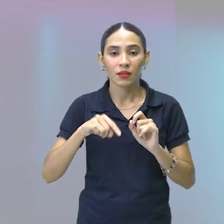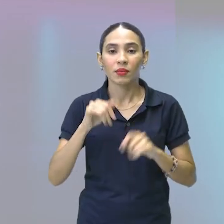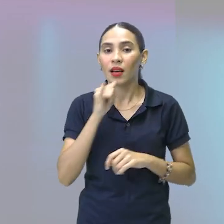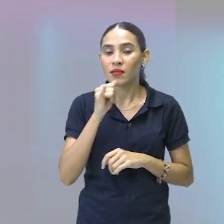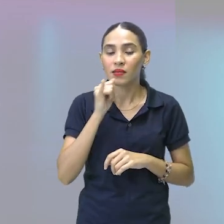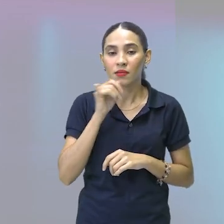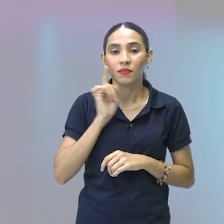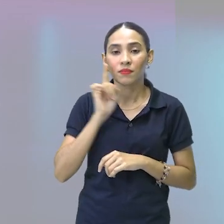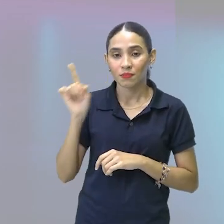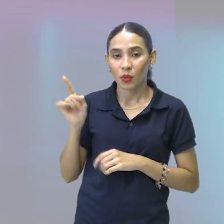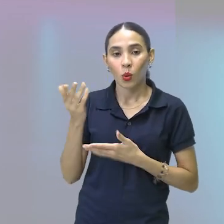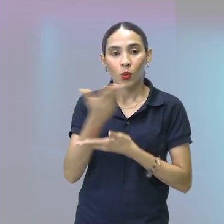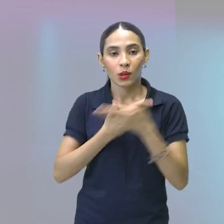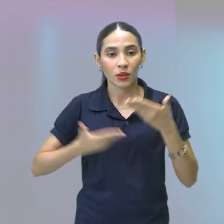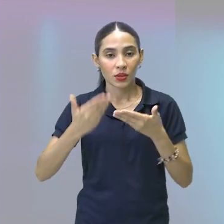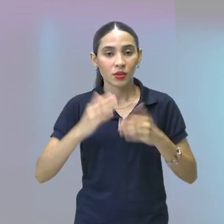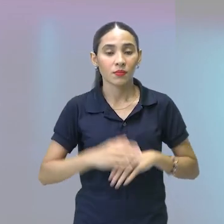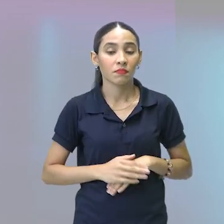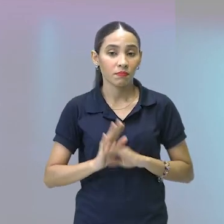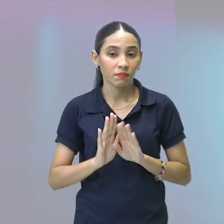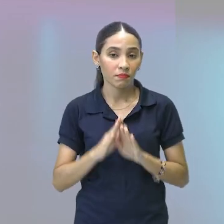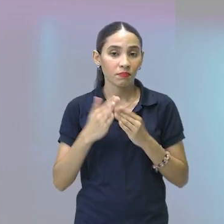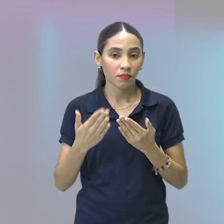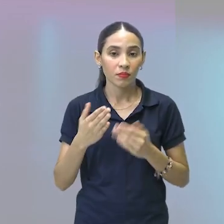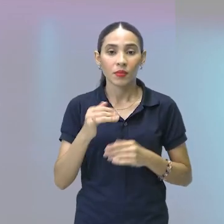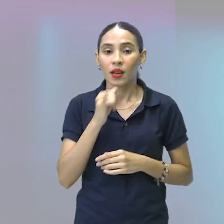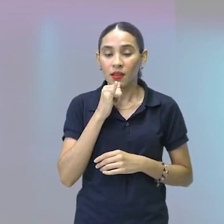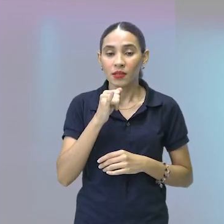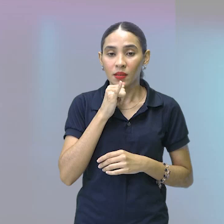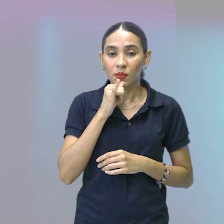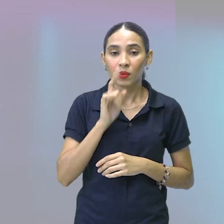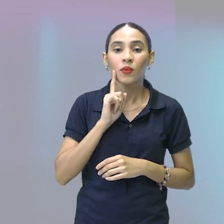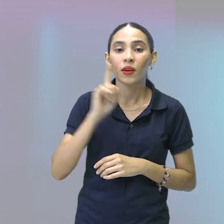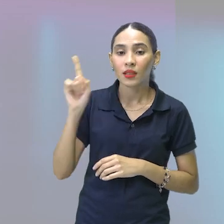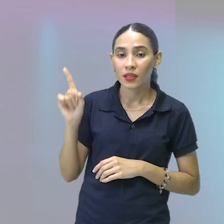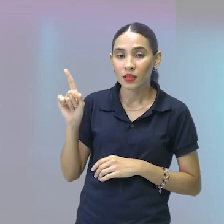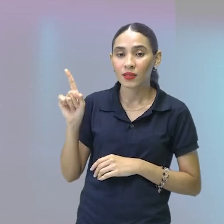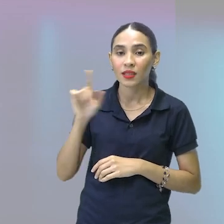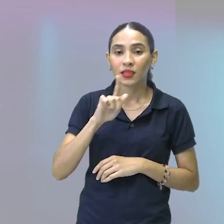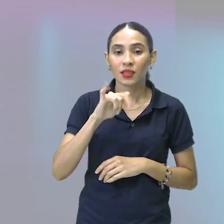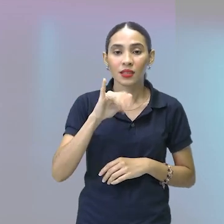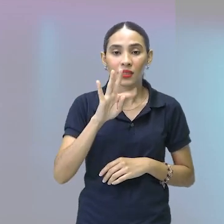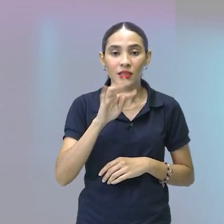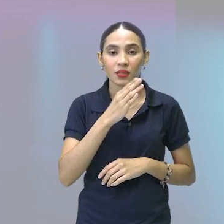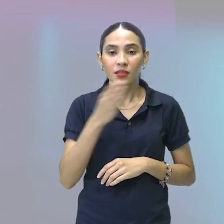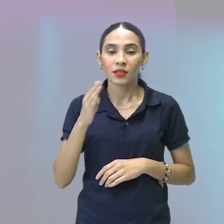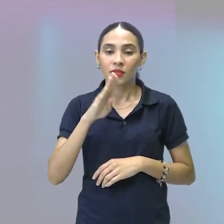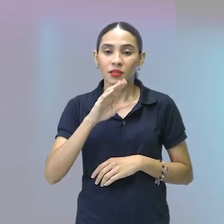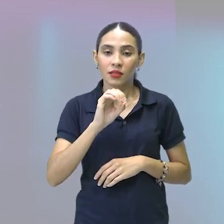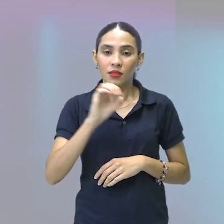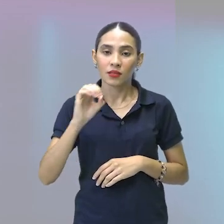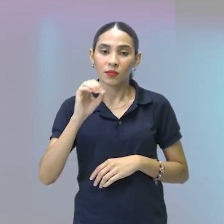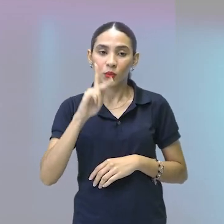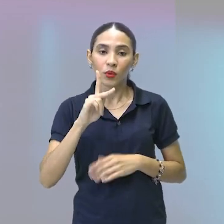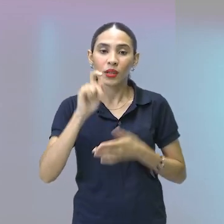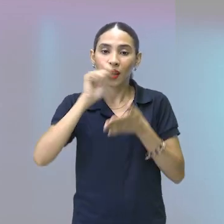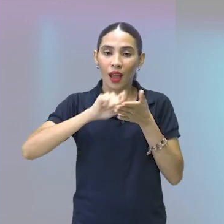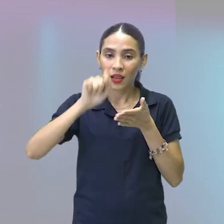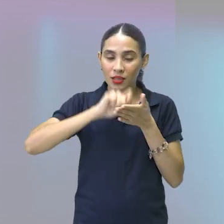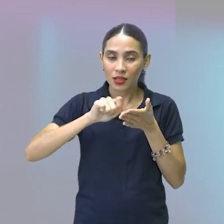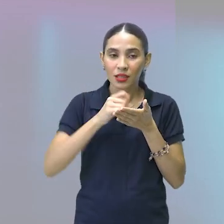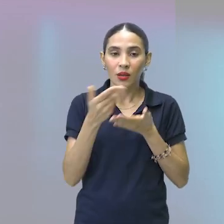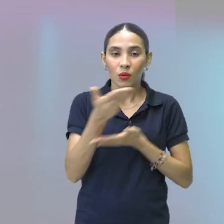uma plataforma colaborativa? Plataformas colaborativas, Deepbook, plataforma